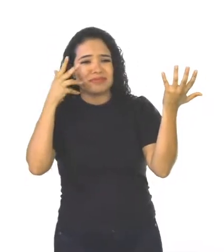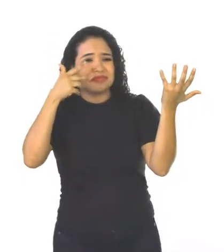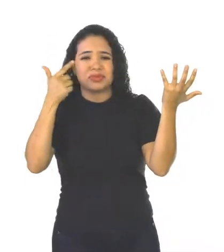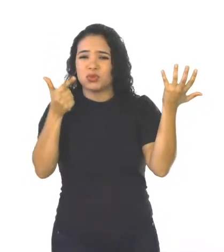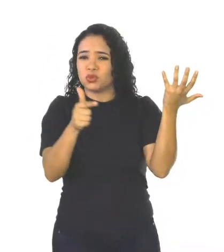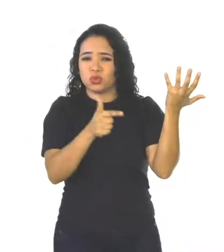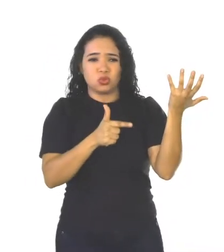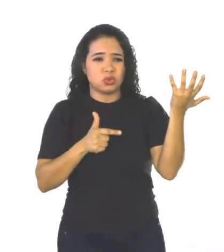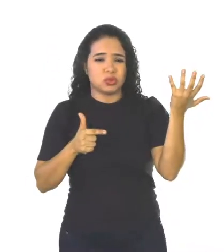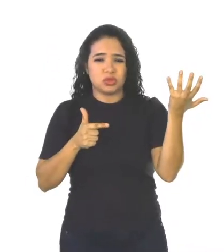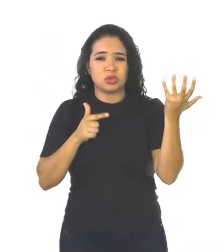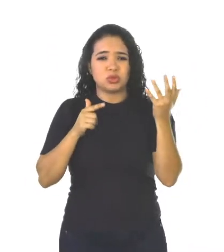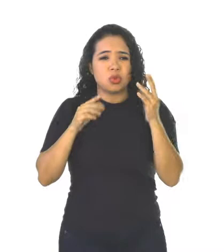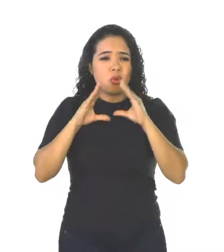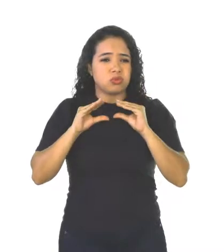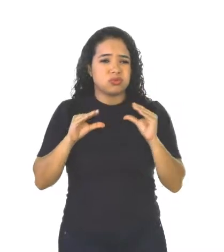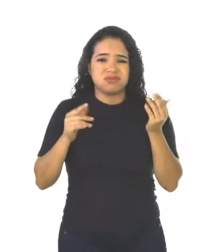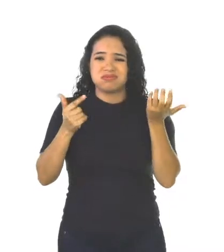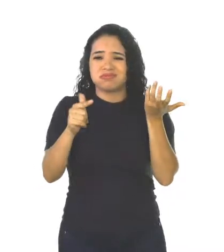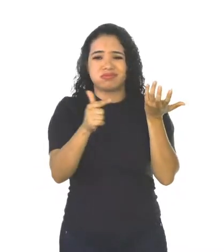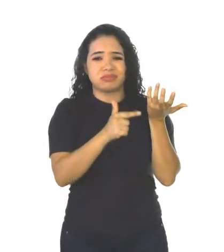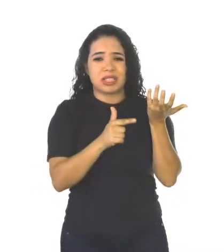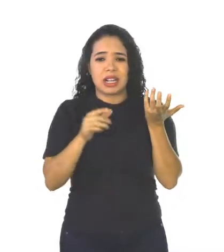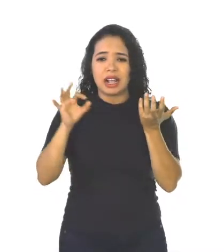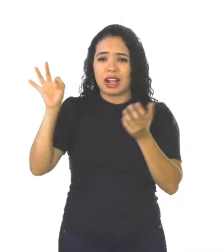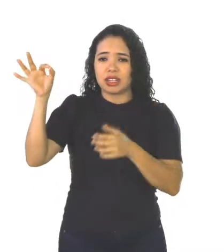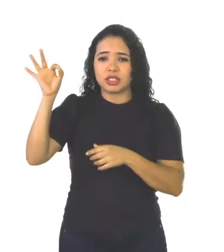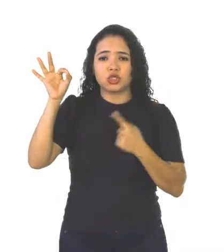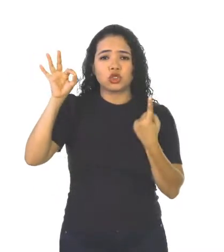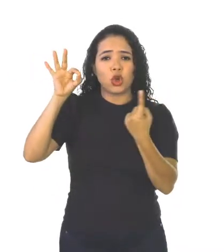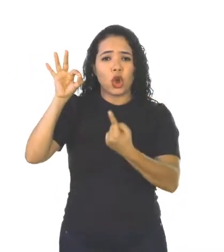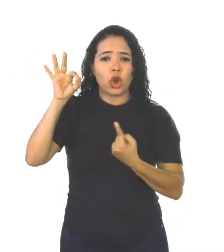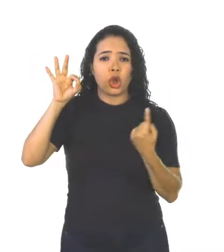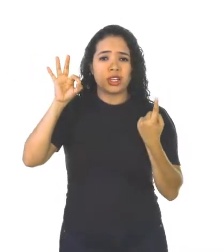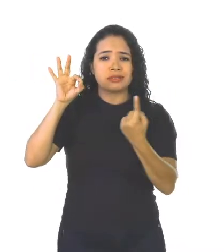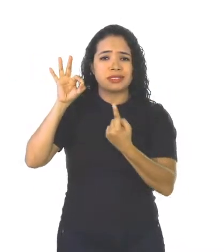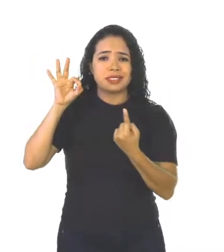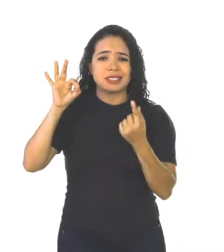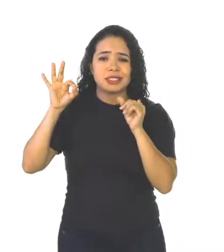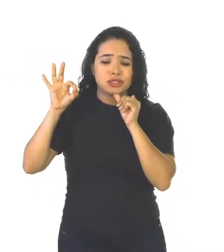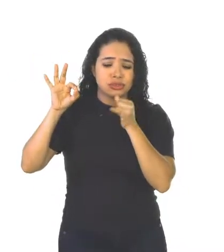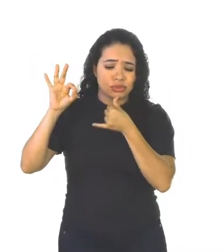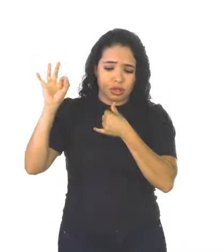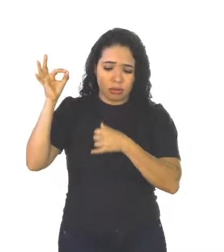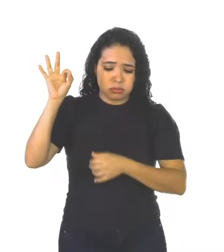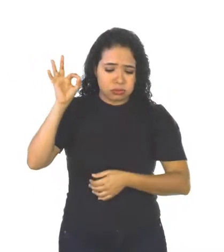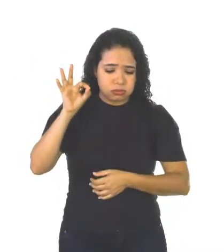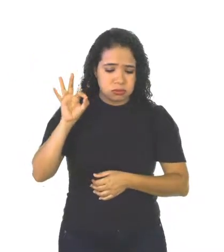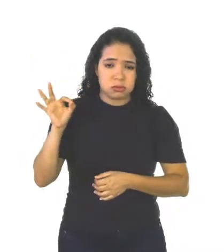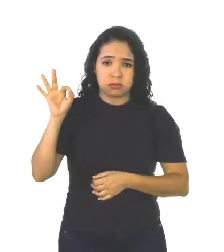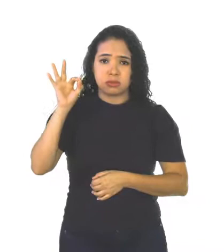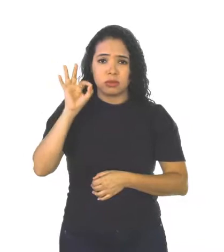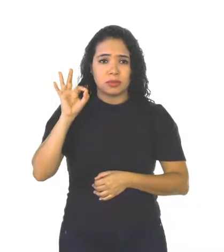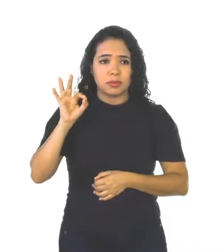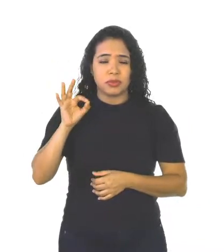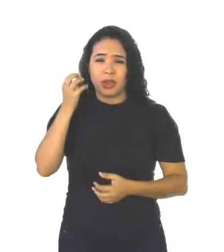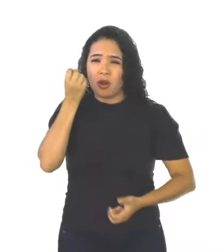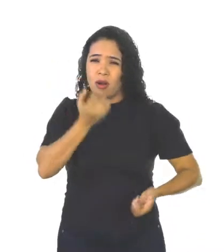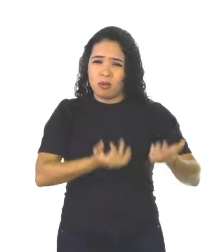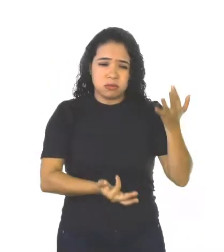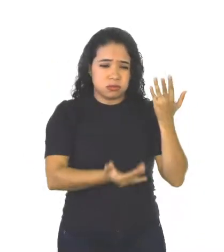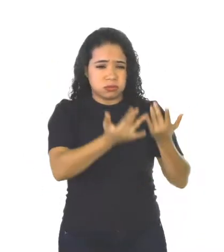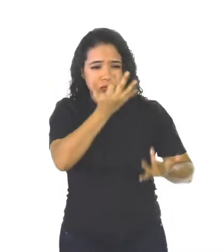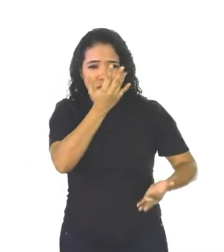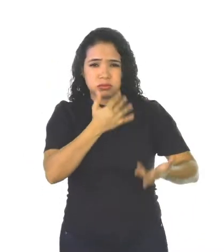Desamparada, triste e sem um cantinho, ela ficou a vagar. Na confusão do incêndio,